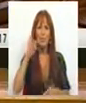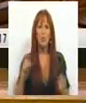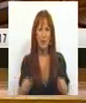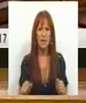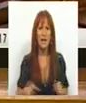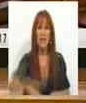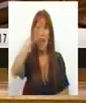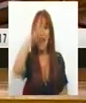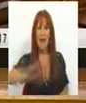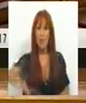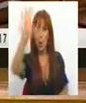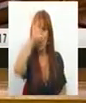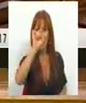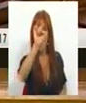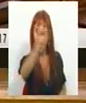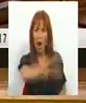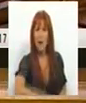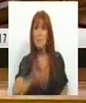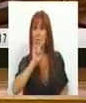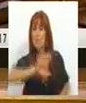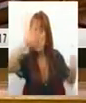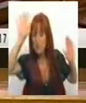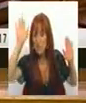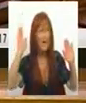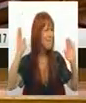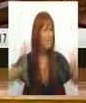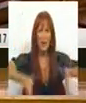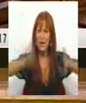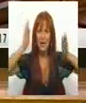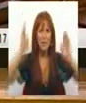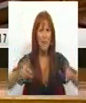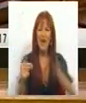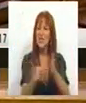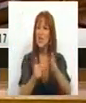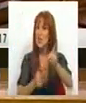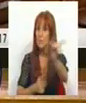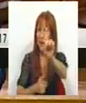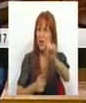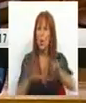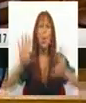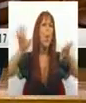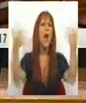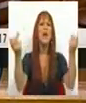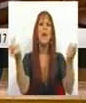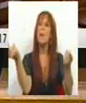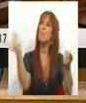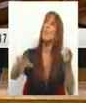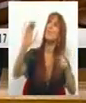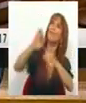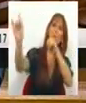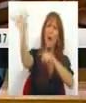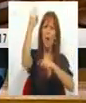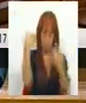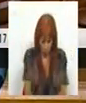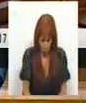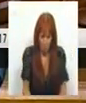importante lembrar ao Governo que talvez não valha a pena esperar por qualquer vaticínio. Não, nós